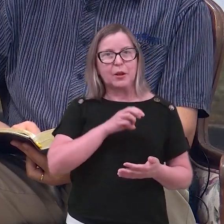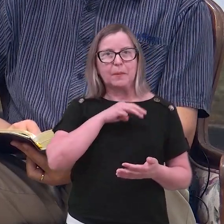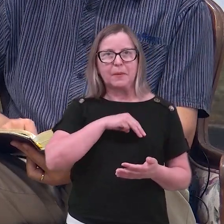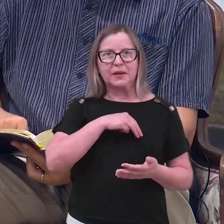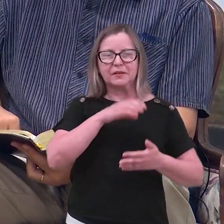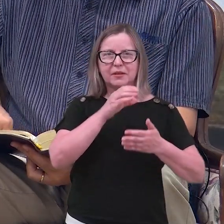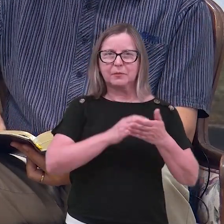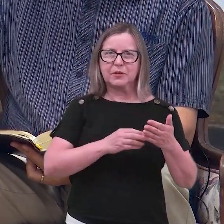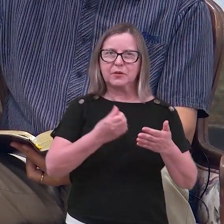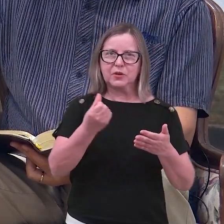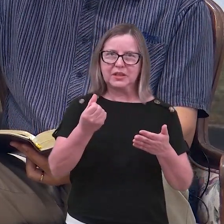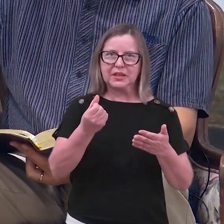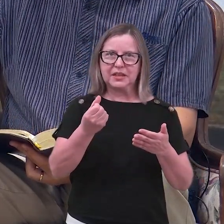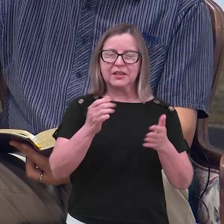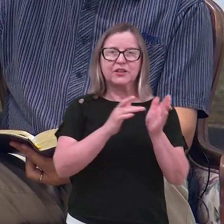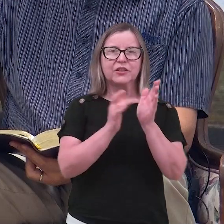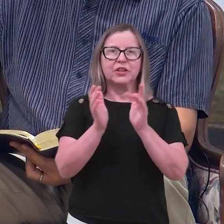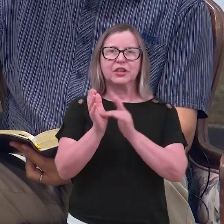está terminando ali,